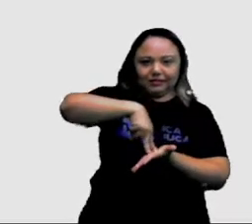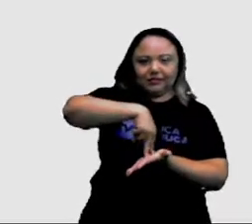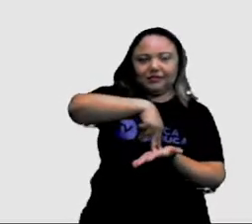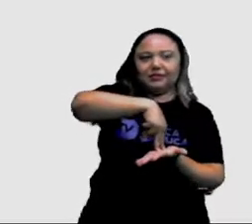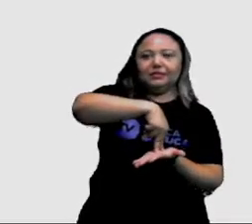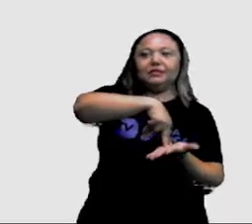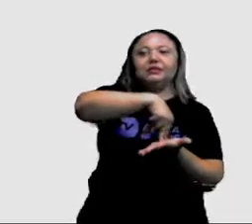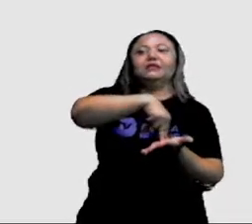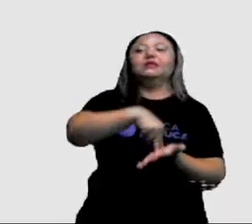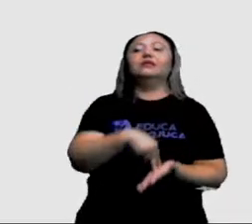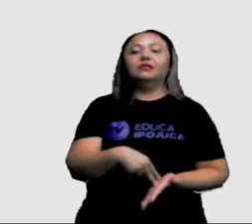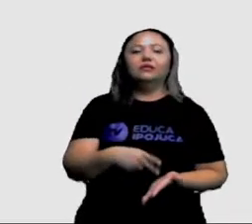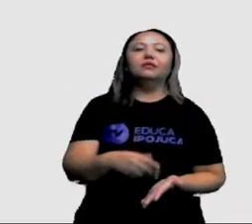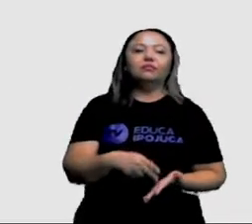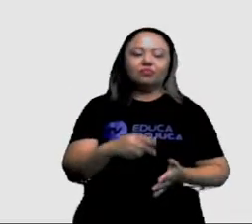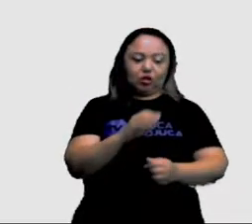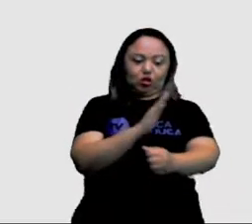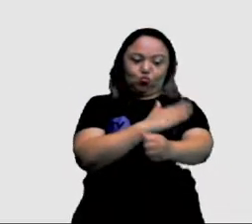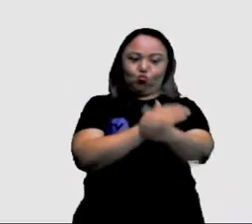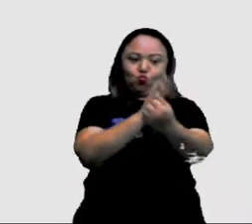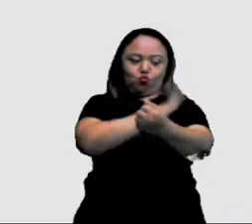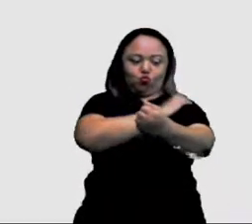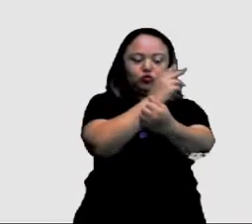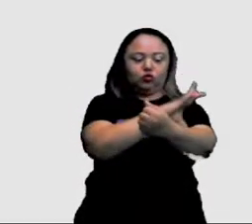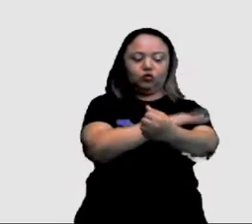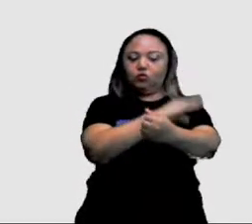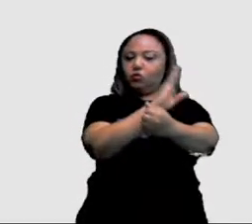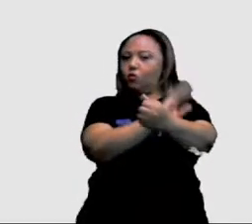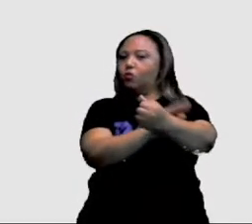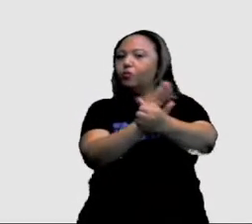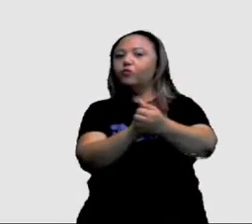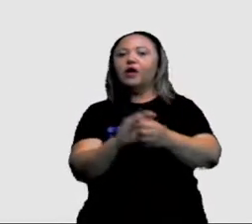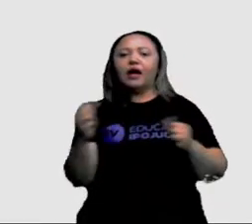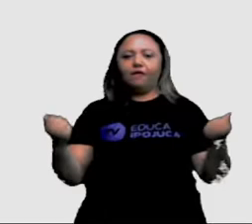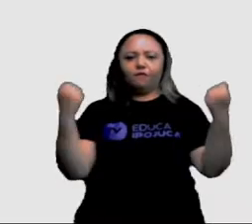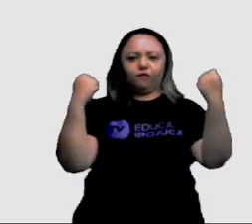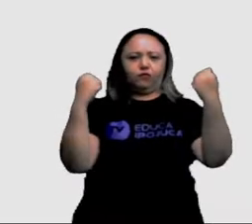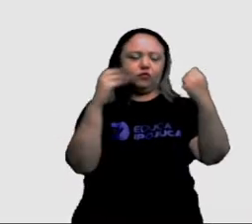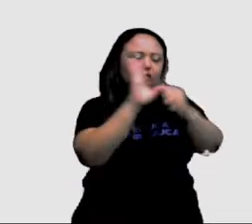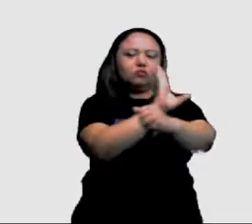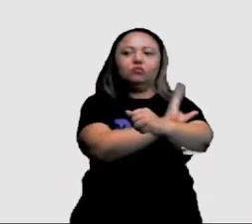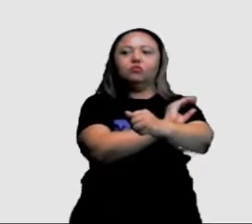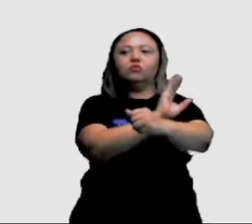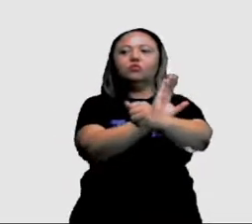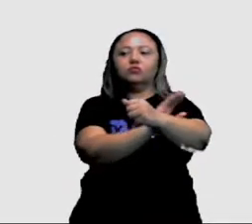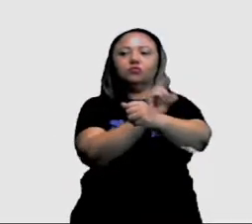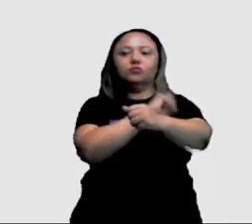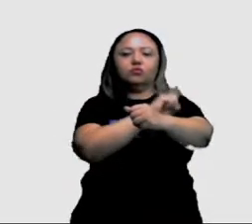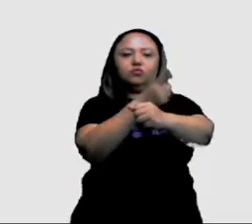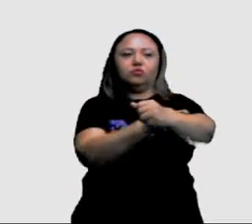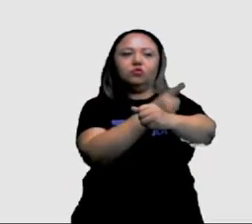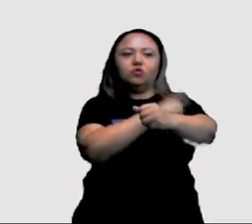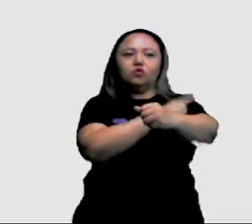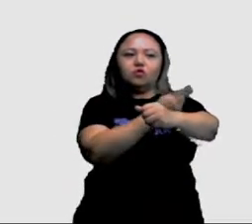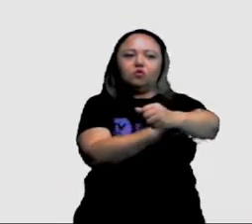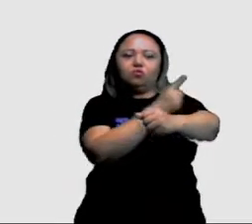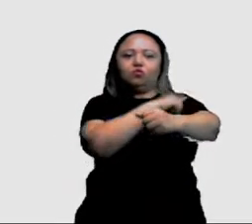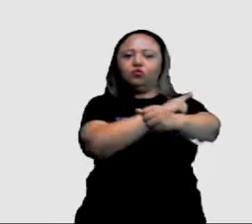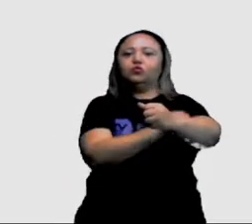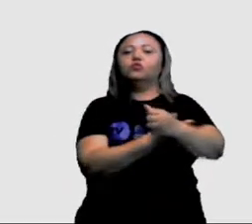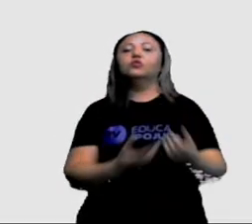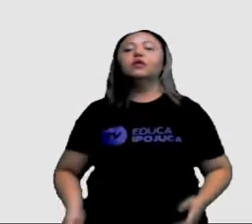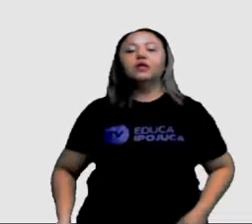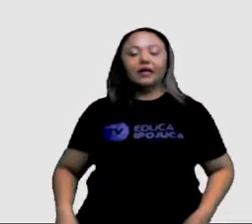a resistência muscular, tá? A força, o equilíbrio corporal,